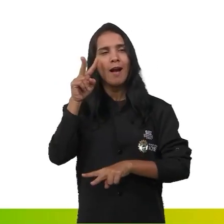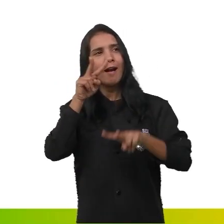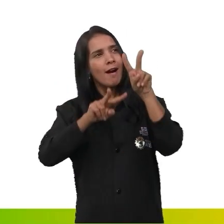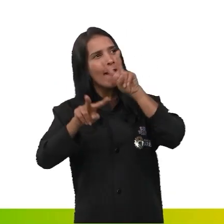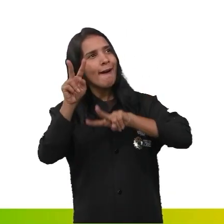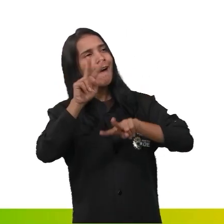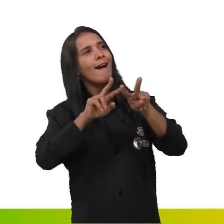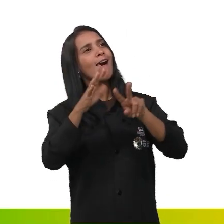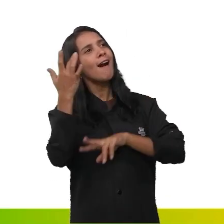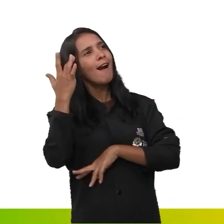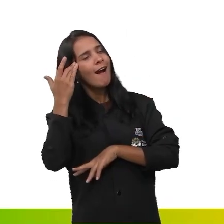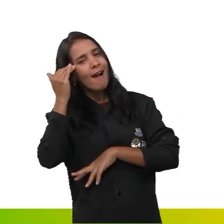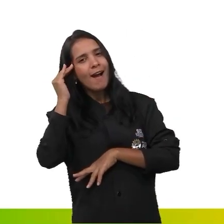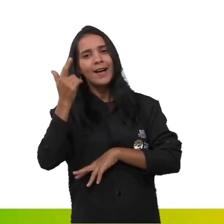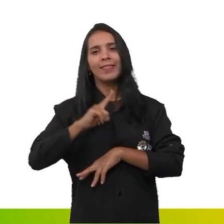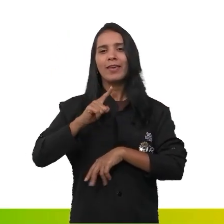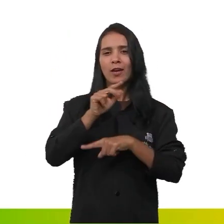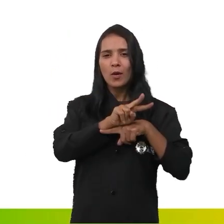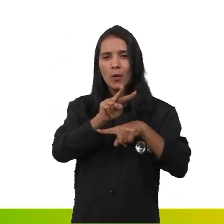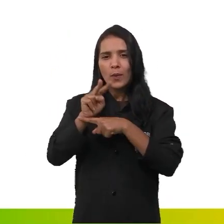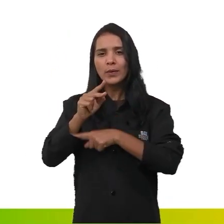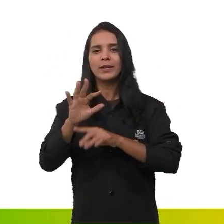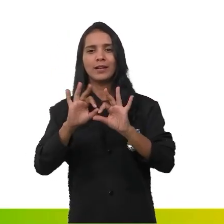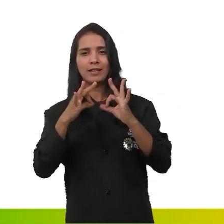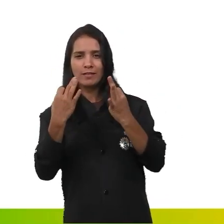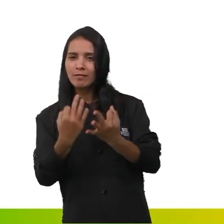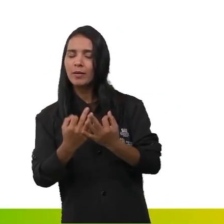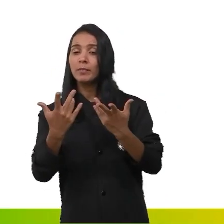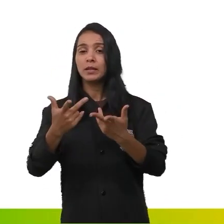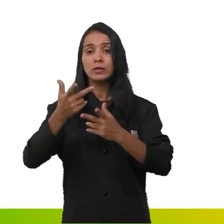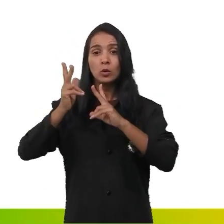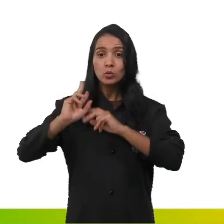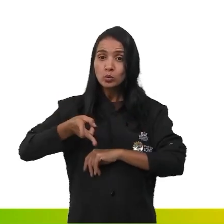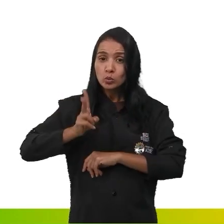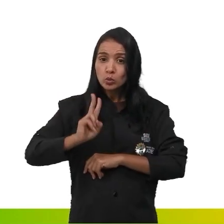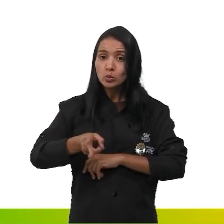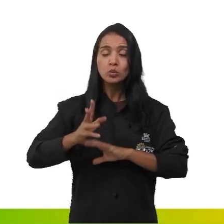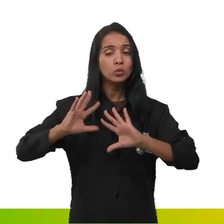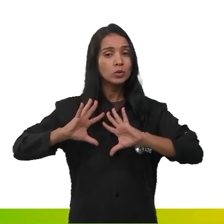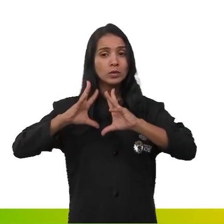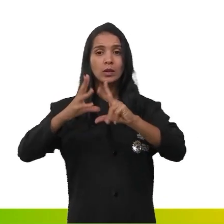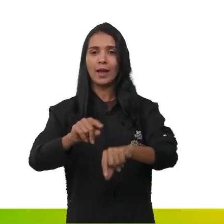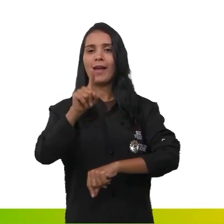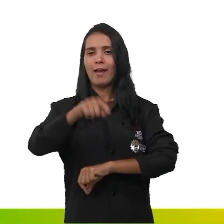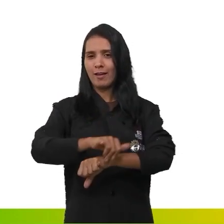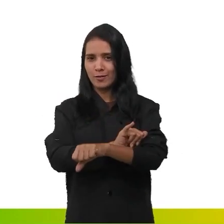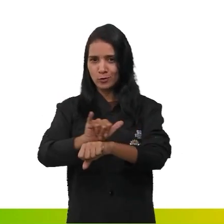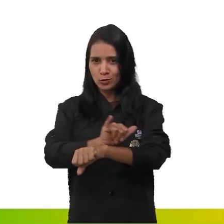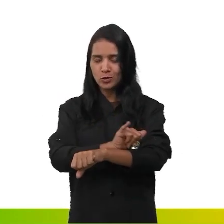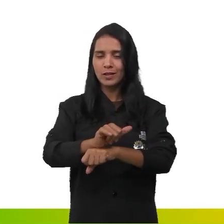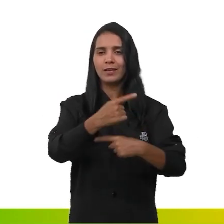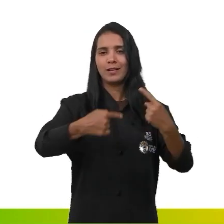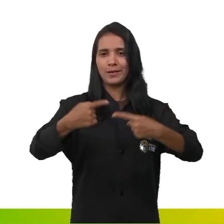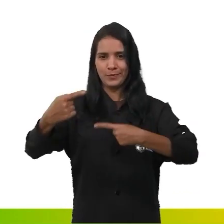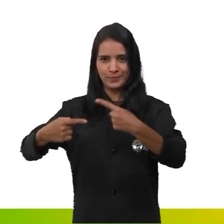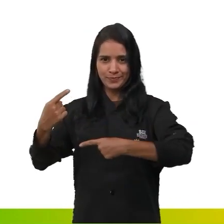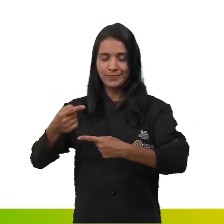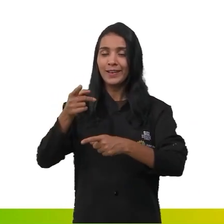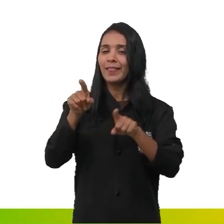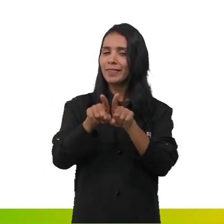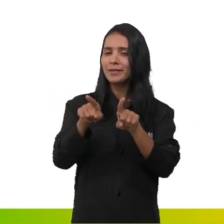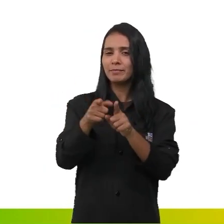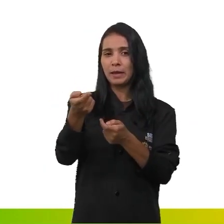das famílias. Isso tudo fazia parte desse uso da propaganda política, tá? Manipulação das